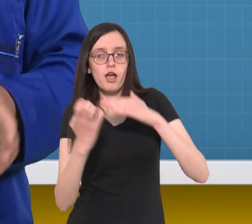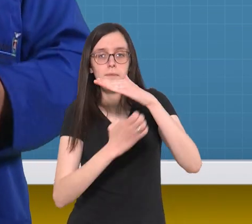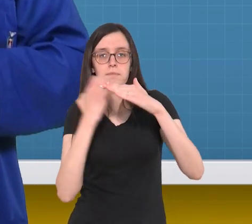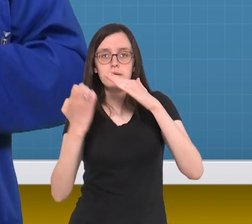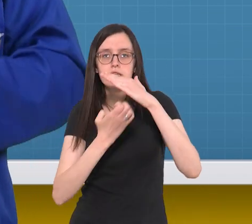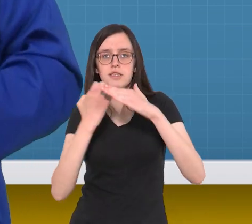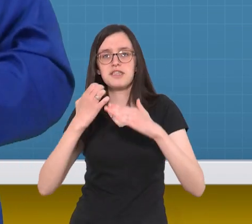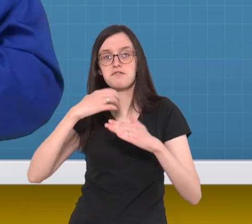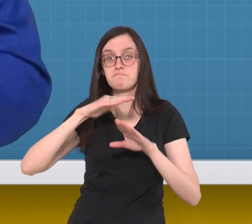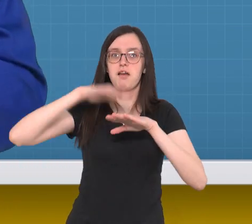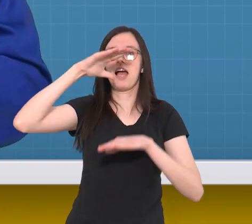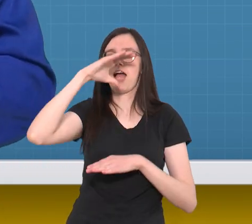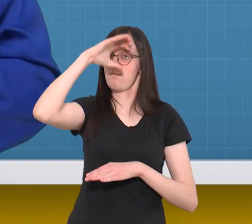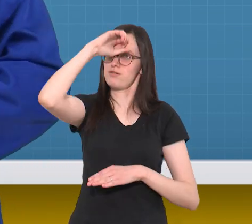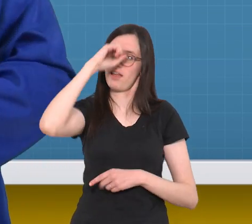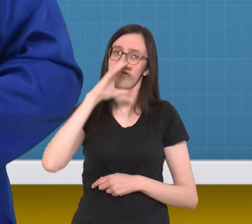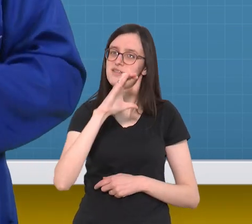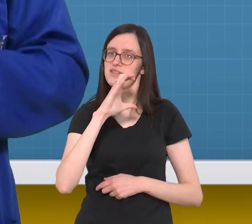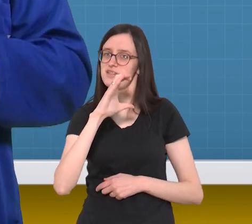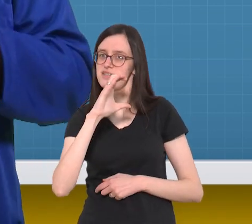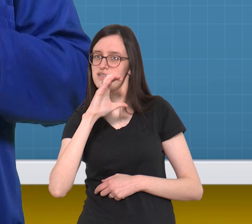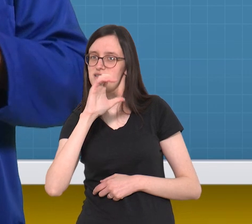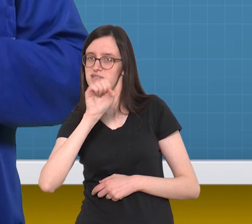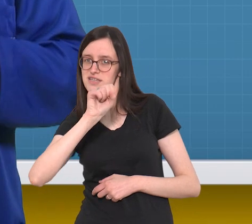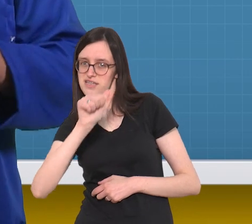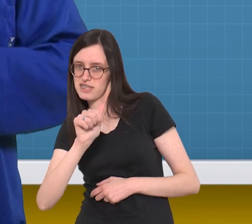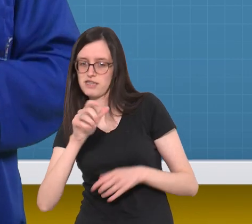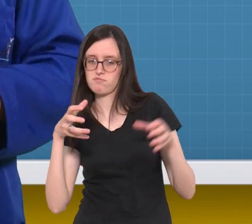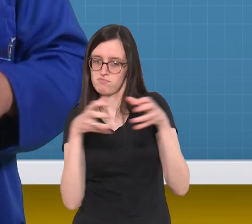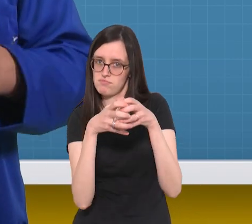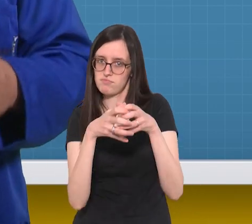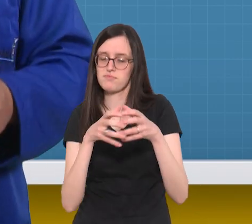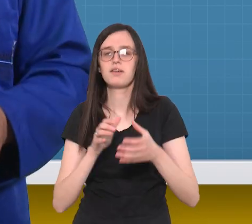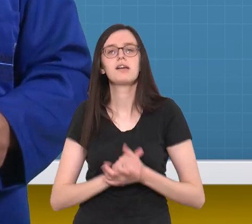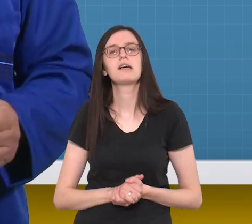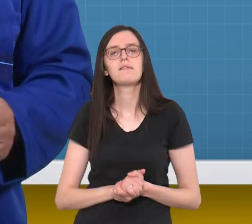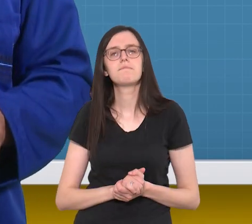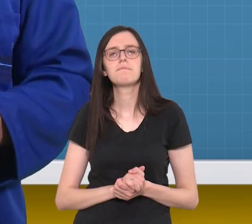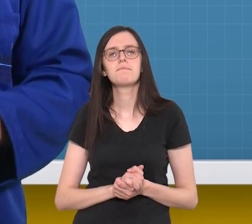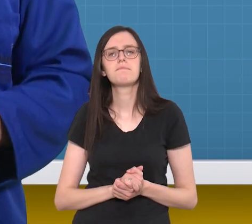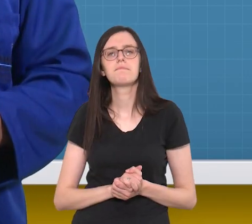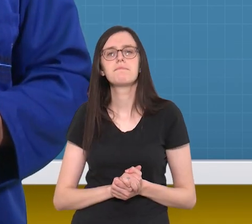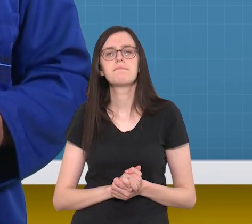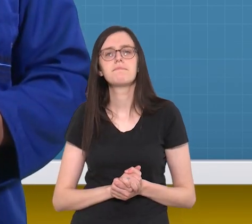empresa Mais Aprendizagem S.A. tem os seus papéis hoje, a sua ação,